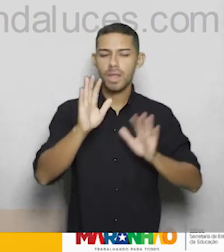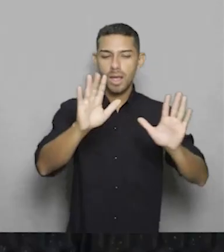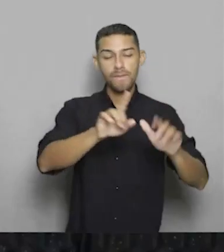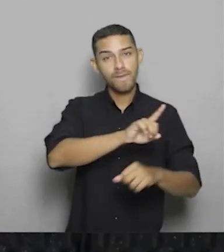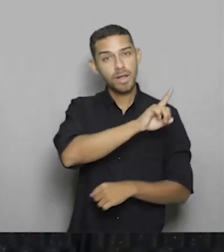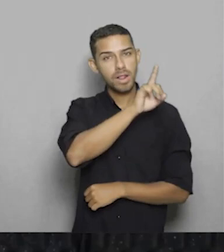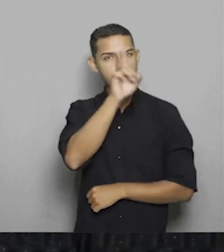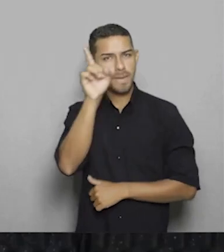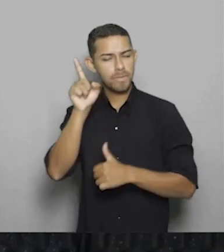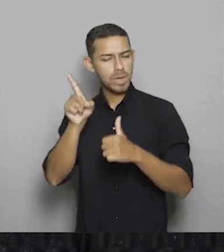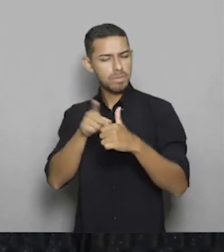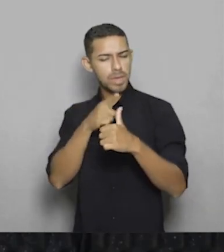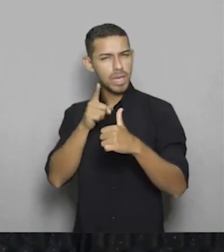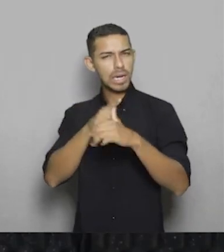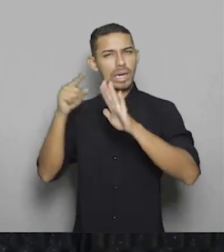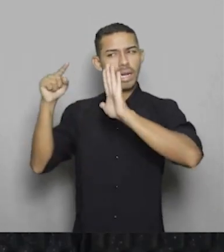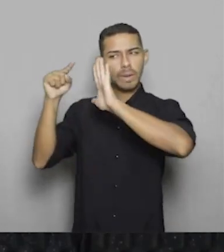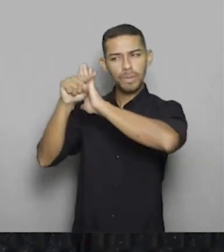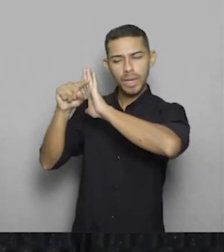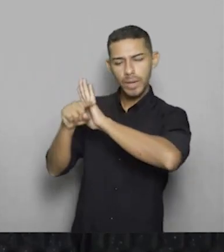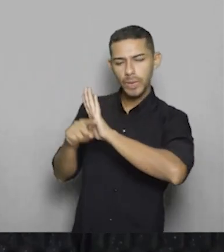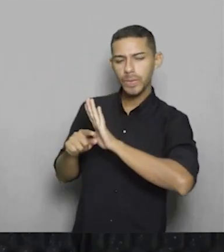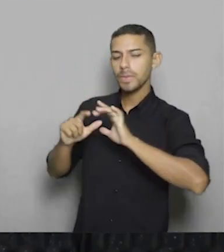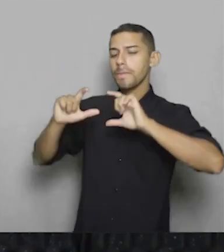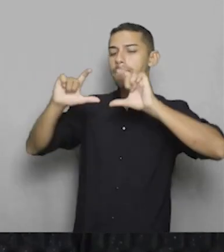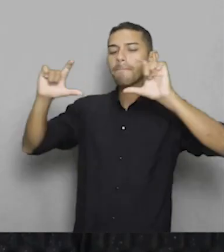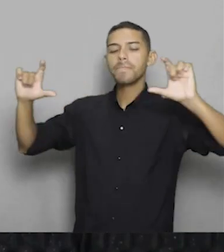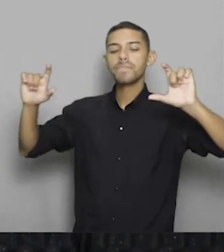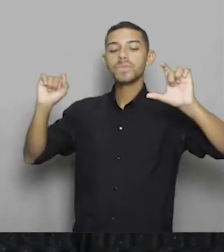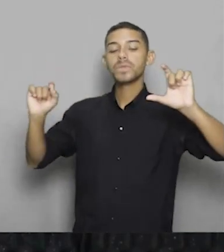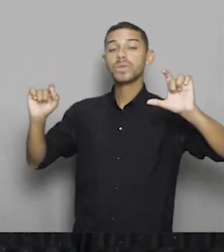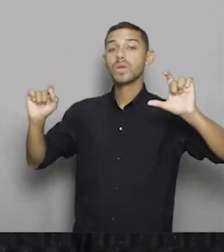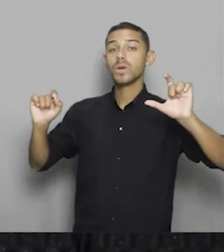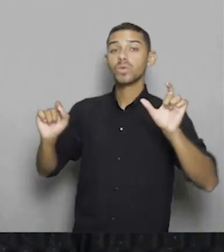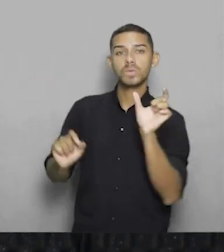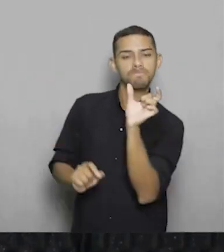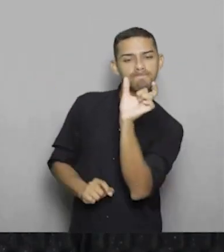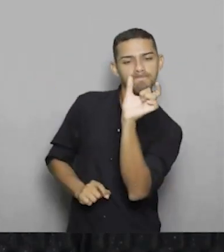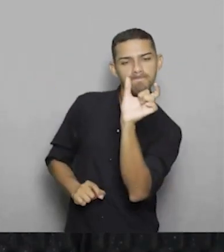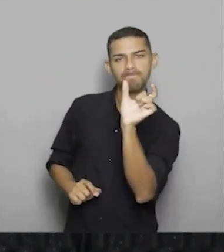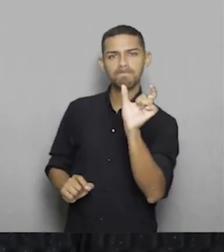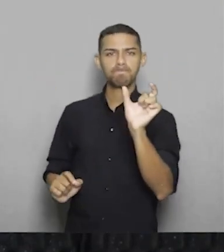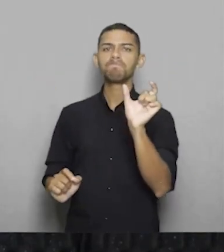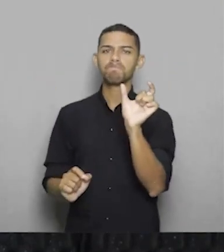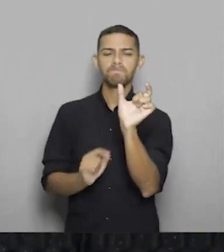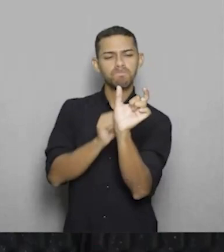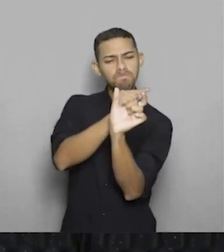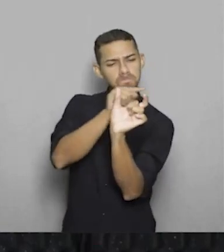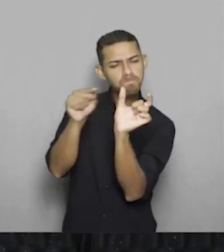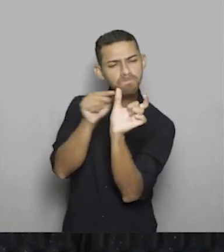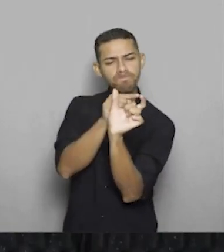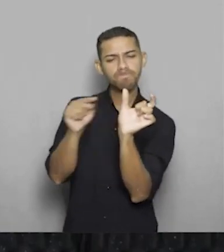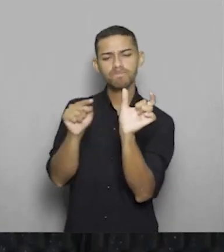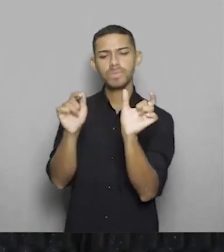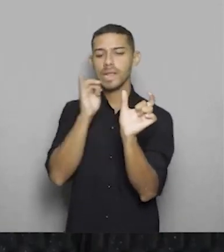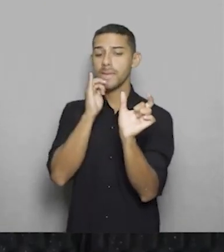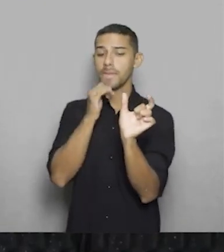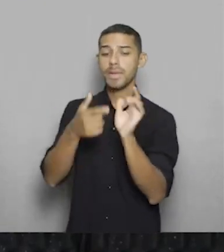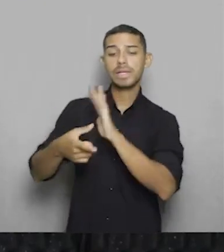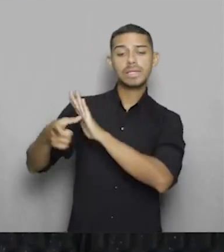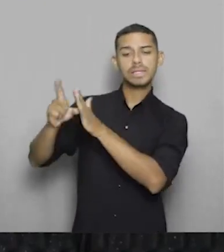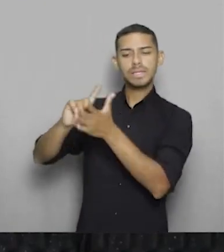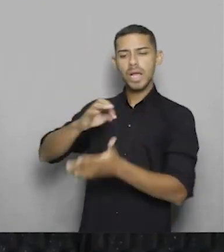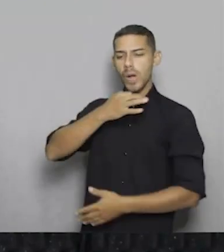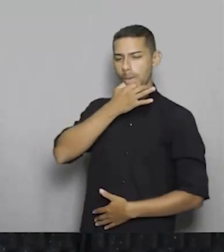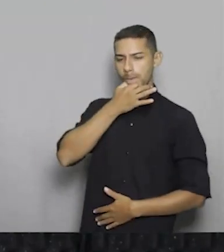ó, no enunciado, e o enunciado pede o quê? O título do texto antecipa a opinião do autor pelo uso de dois